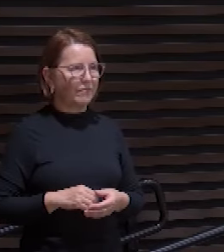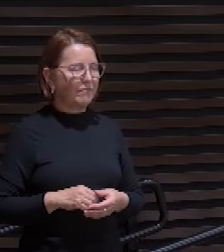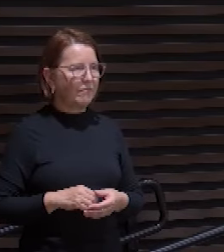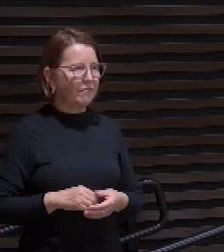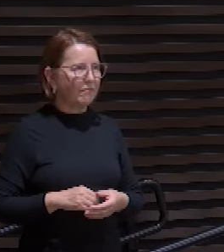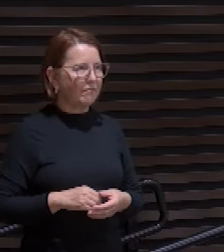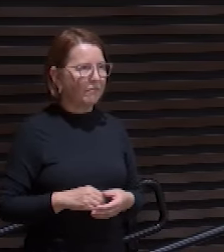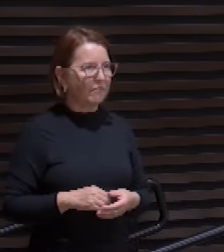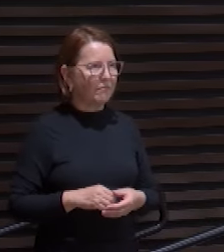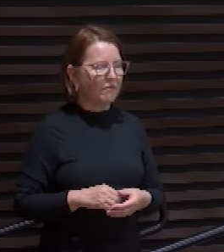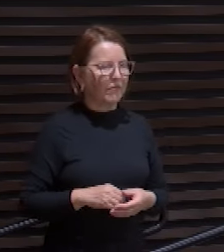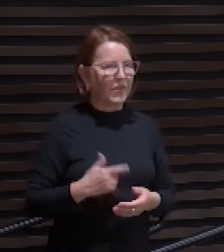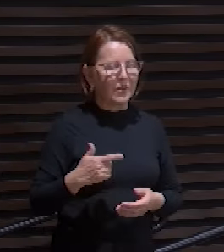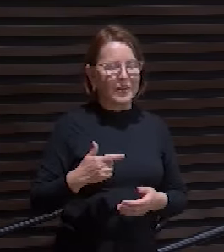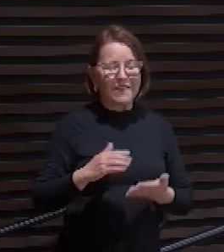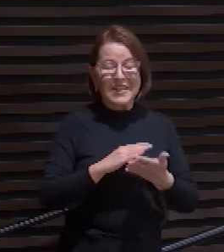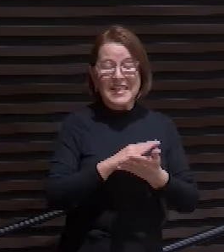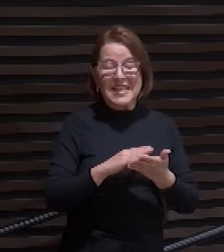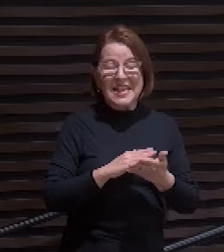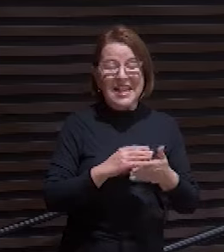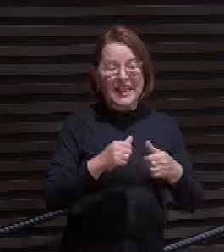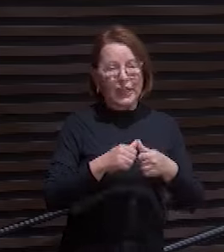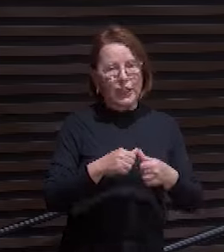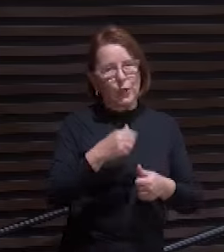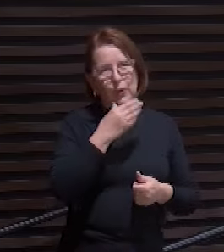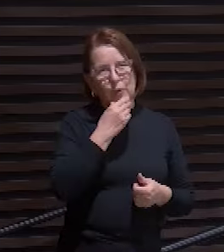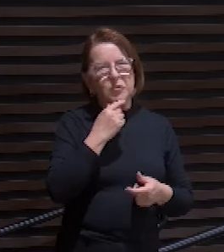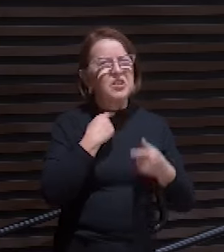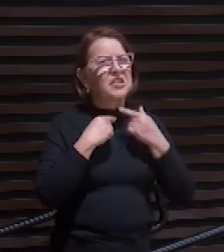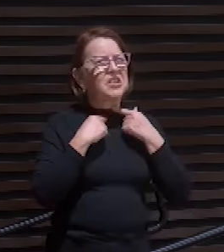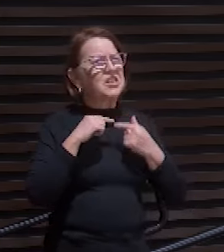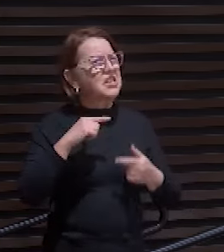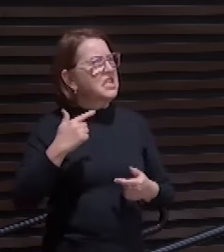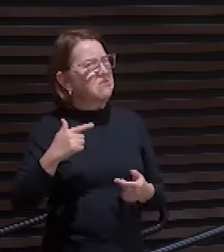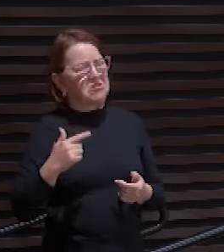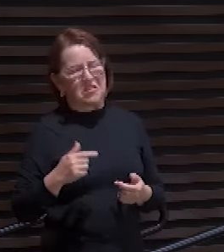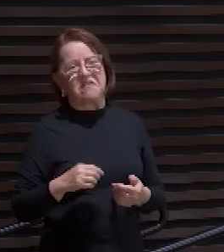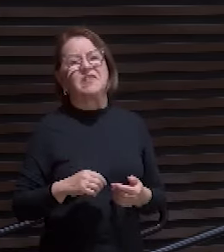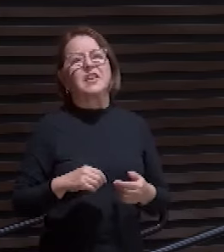não houve nada que esse homem desejasse que ele não tenha possuído.